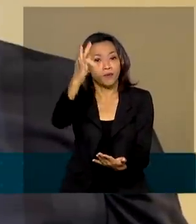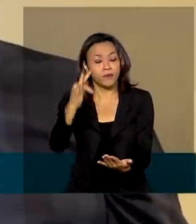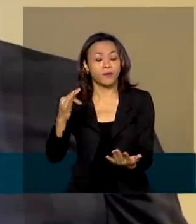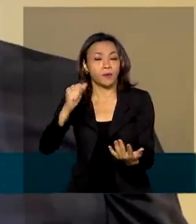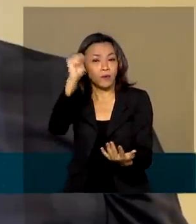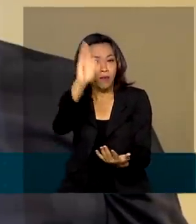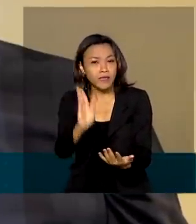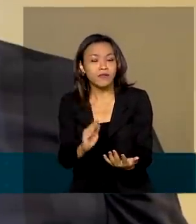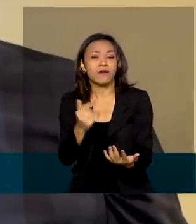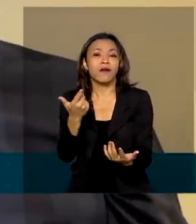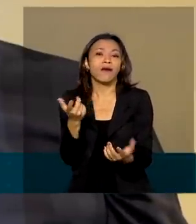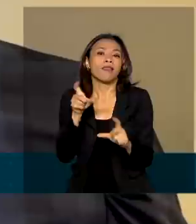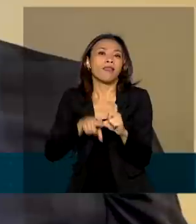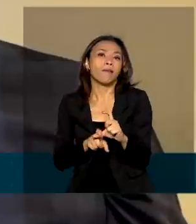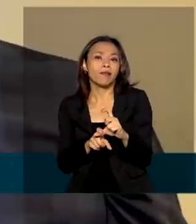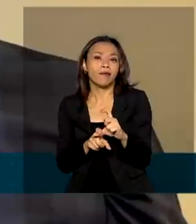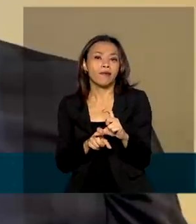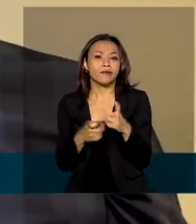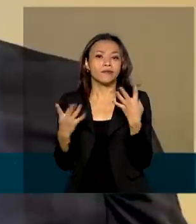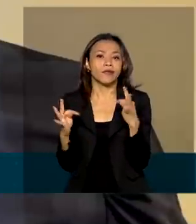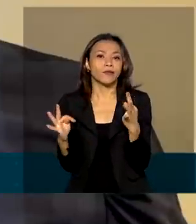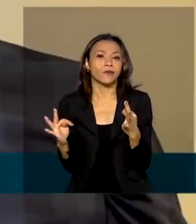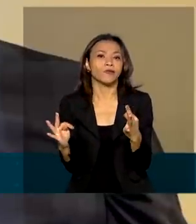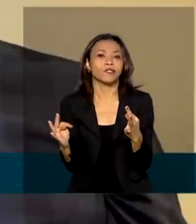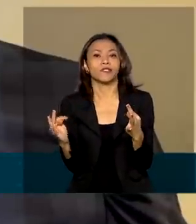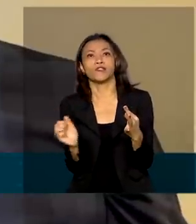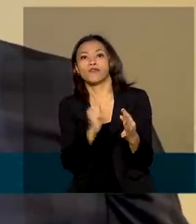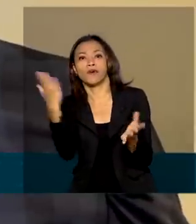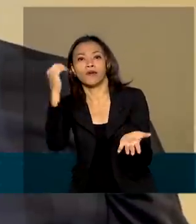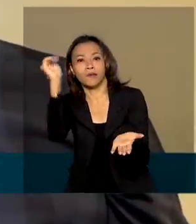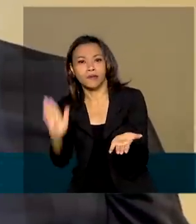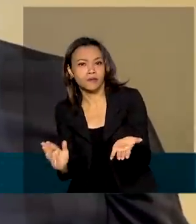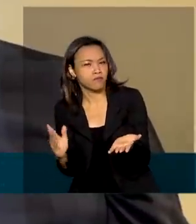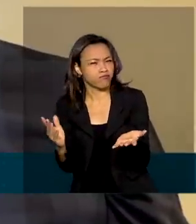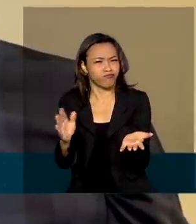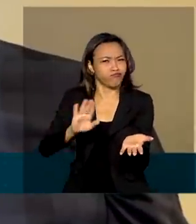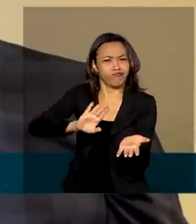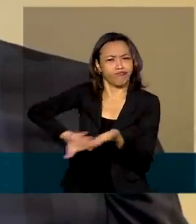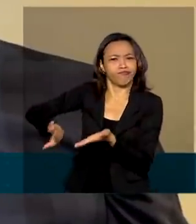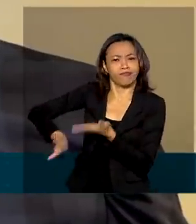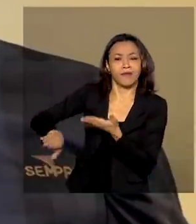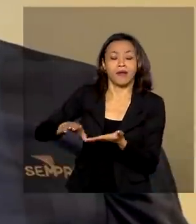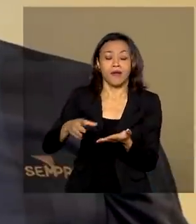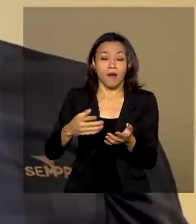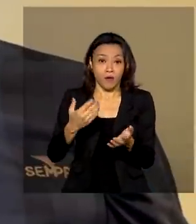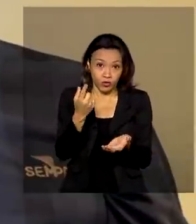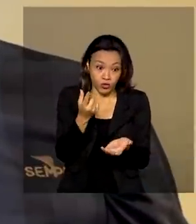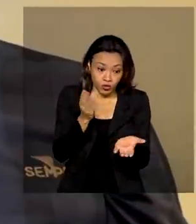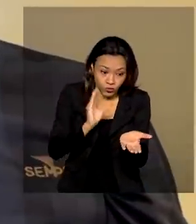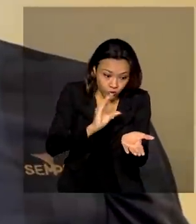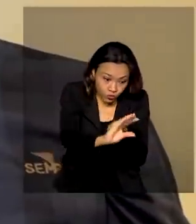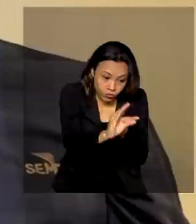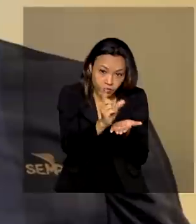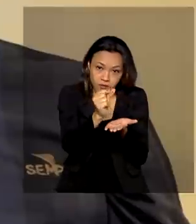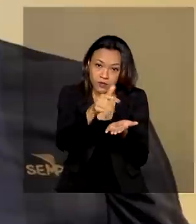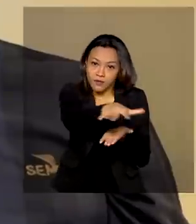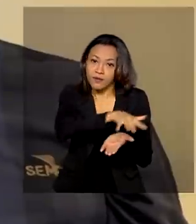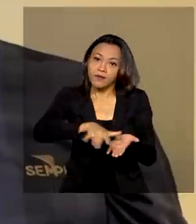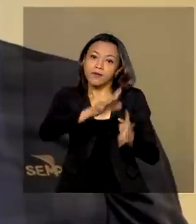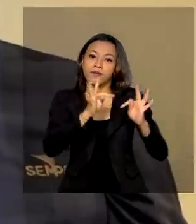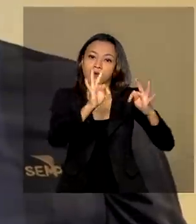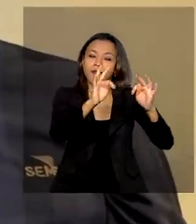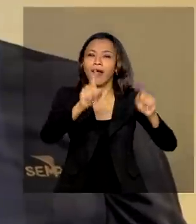deixar de ser tão dependência de tecnologias oriundas de multinacionais onde grande parte do investimento em biotecnologia